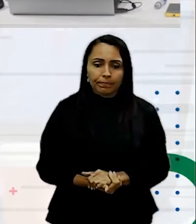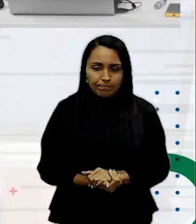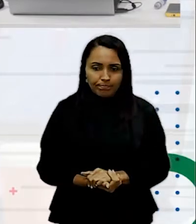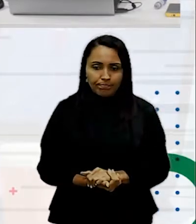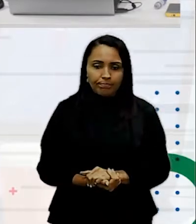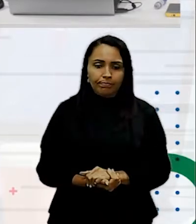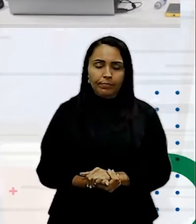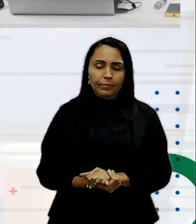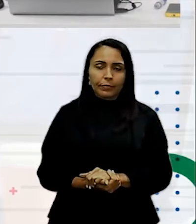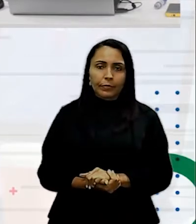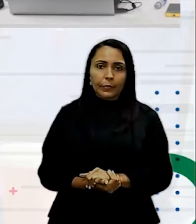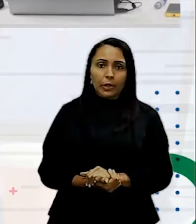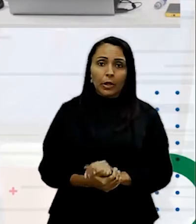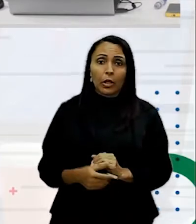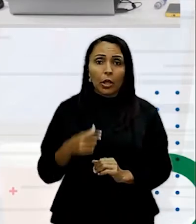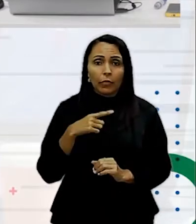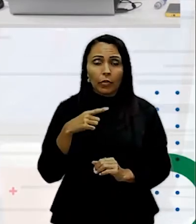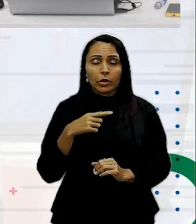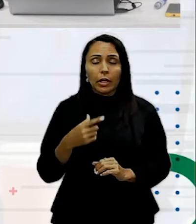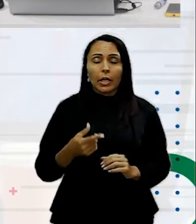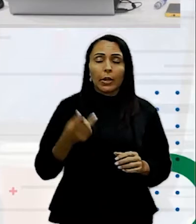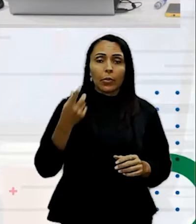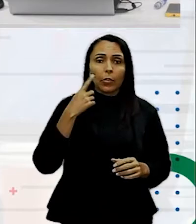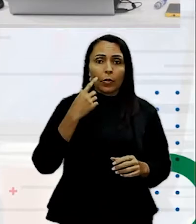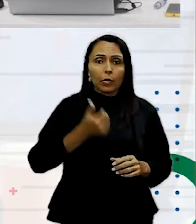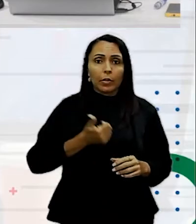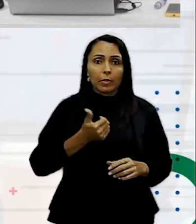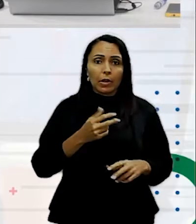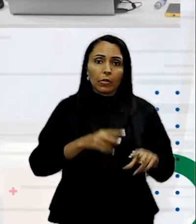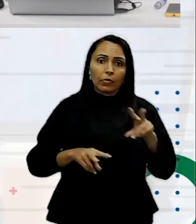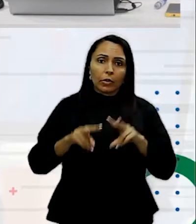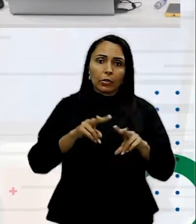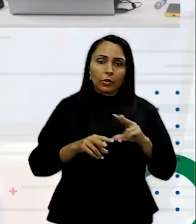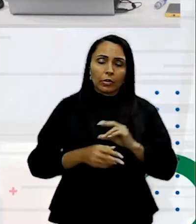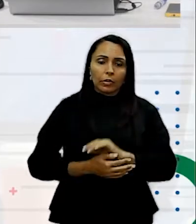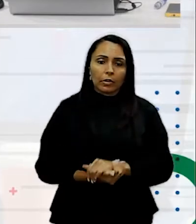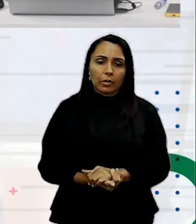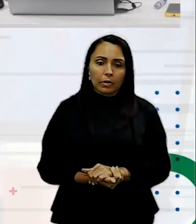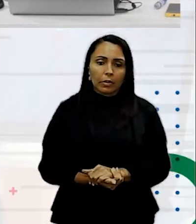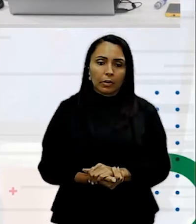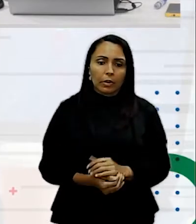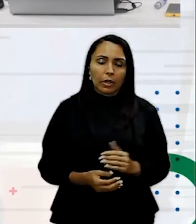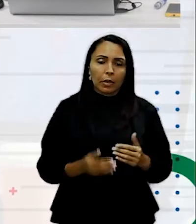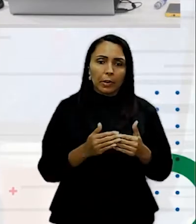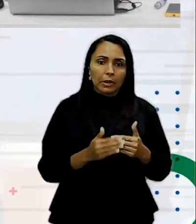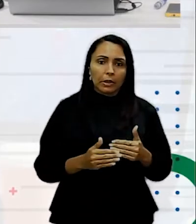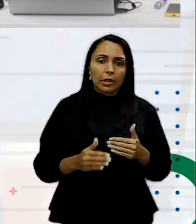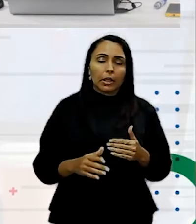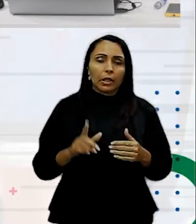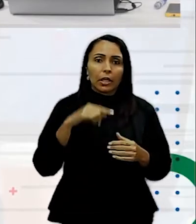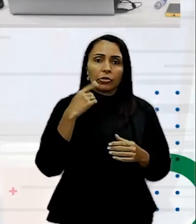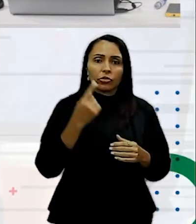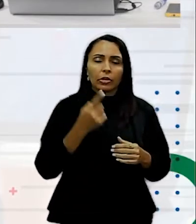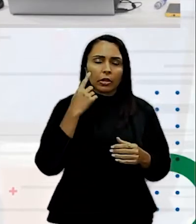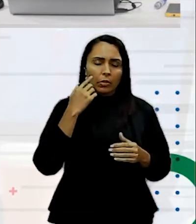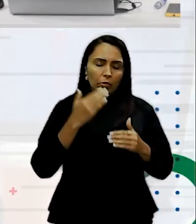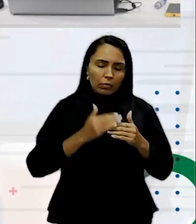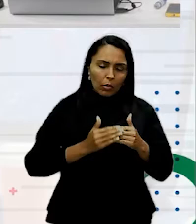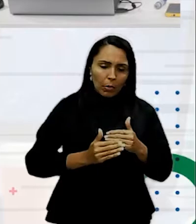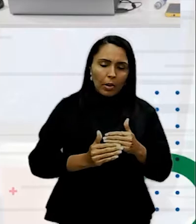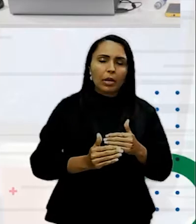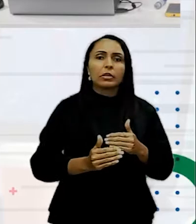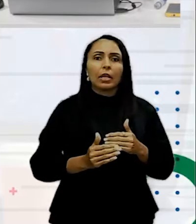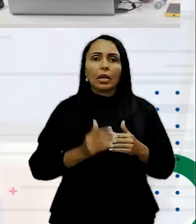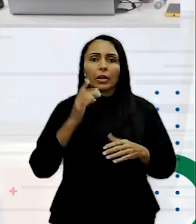e eu vou ter o primeiro vislumbre da minha interface. A partir daí, a gente vai pegar